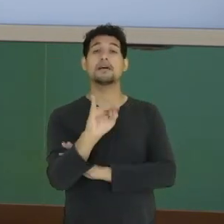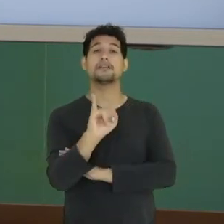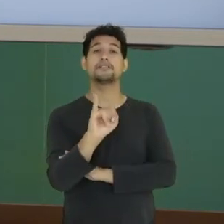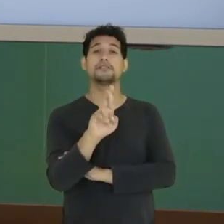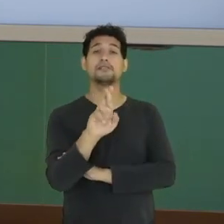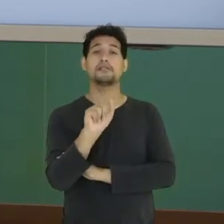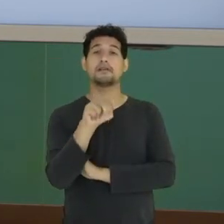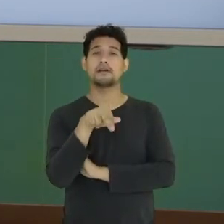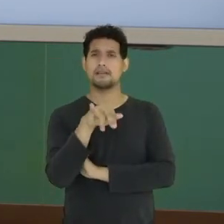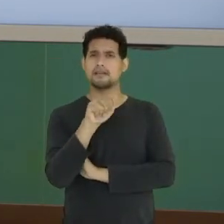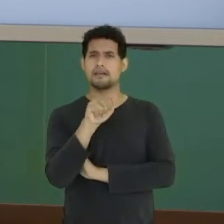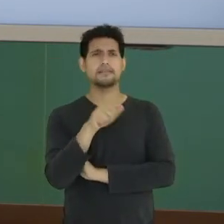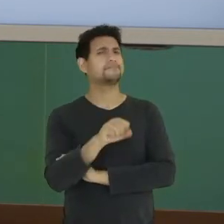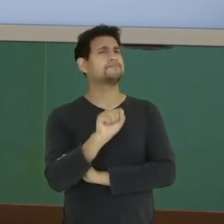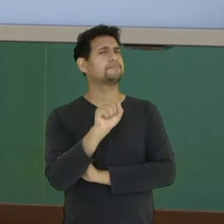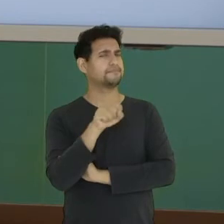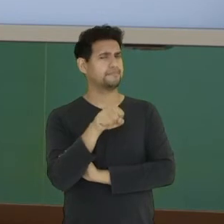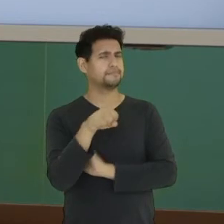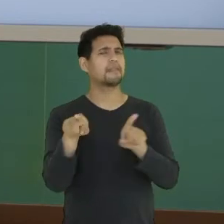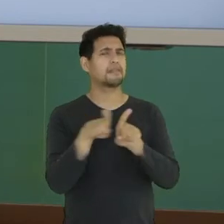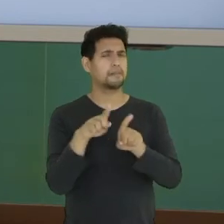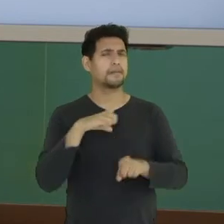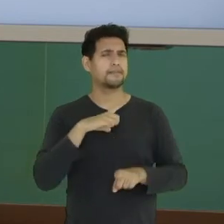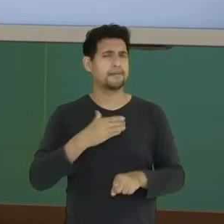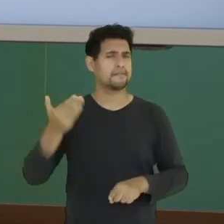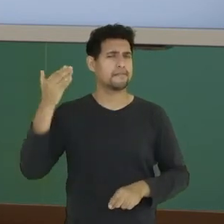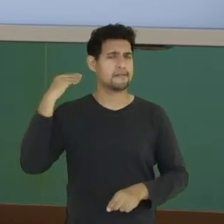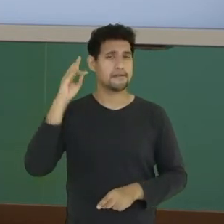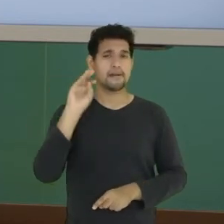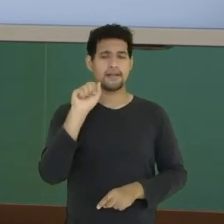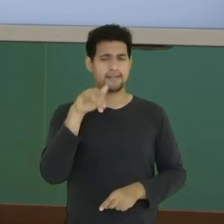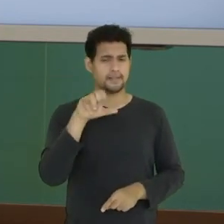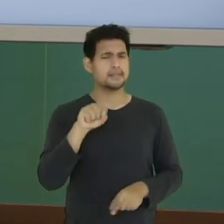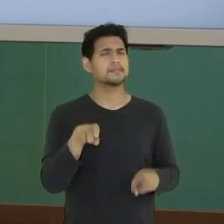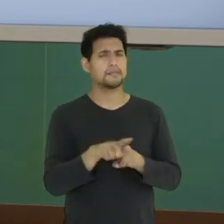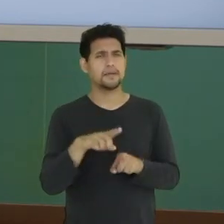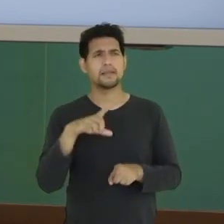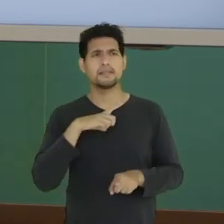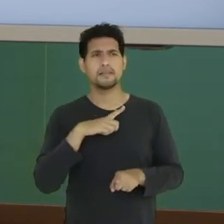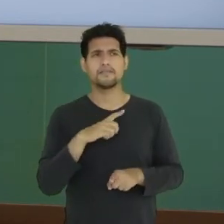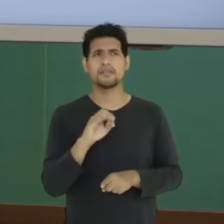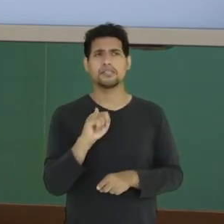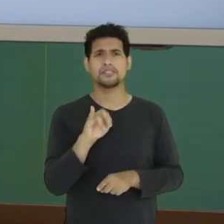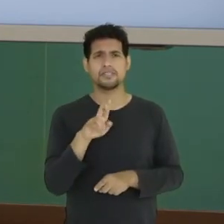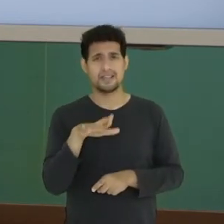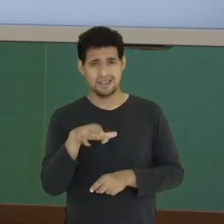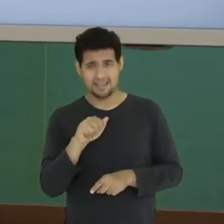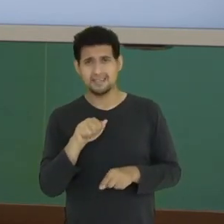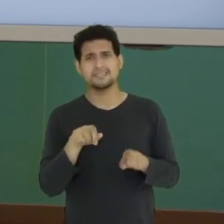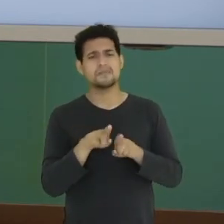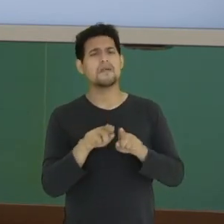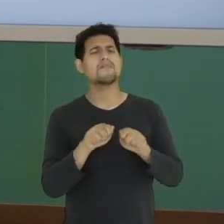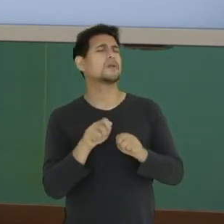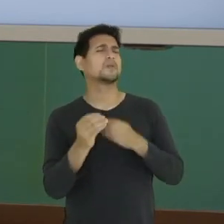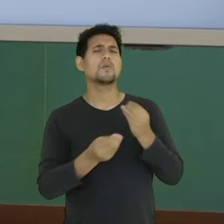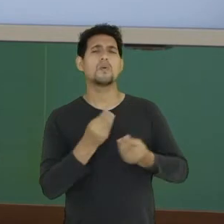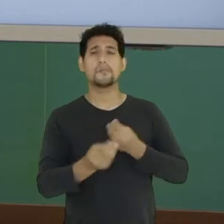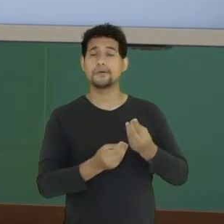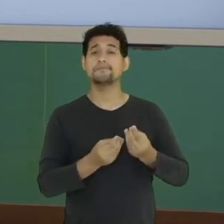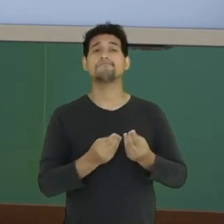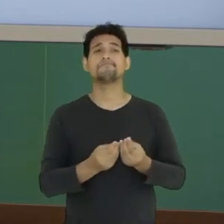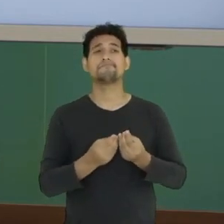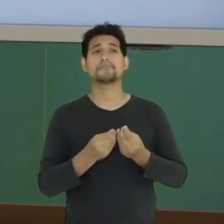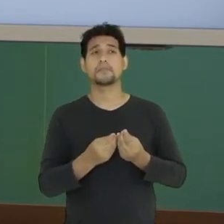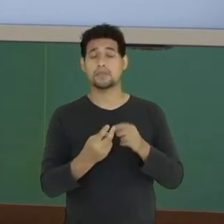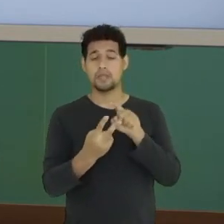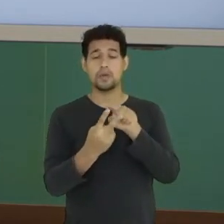tirania. Sim, Atenas passou também por governos tirânicos, né? O poder irrestrito exercido por Hiparco